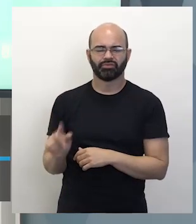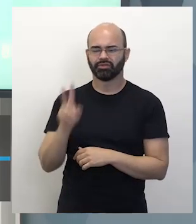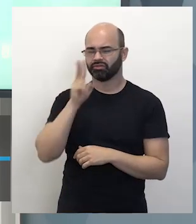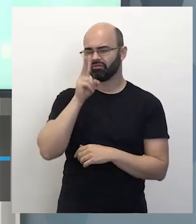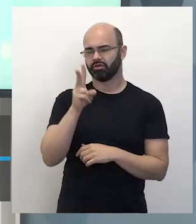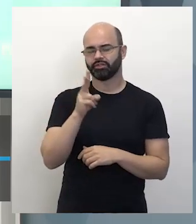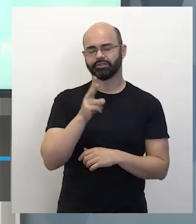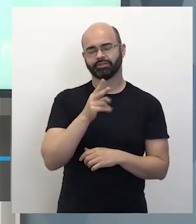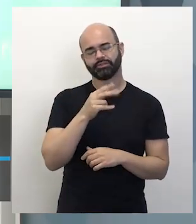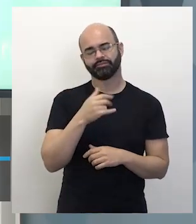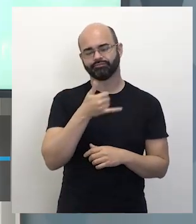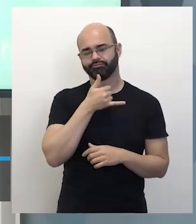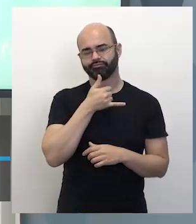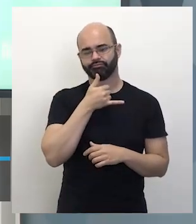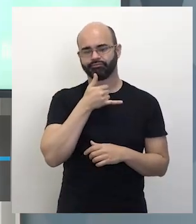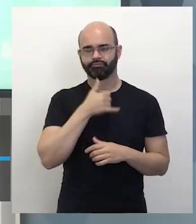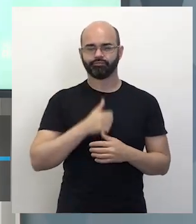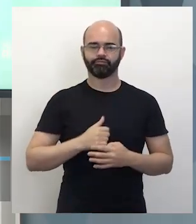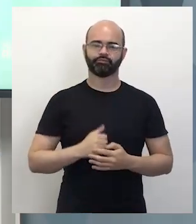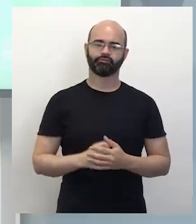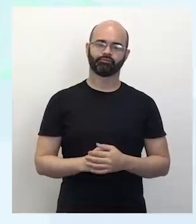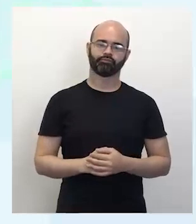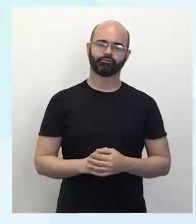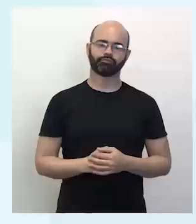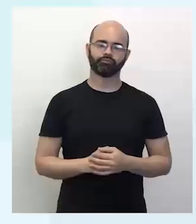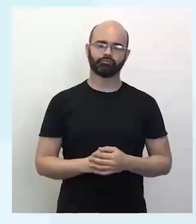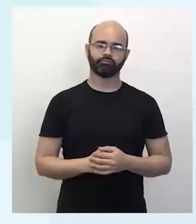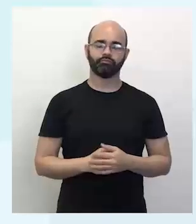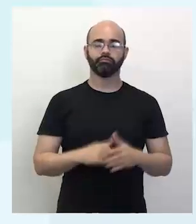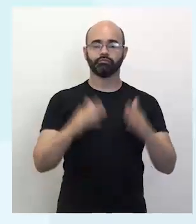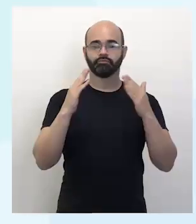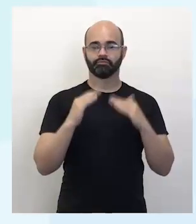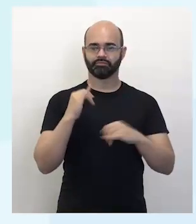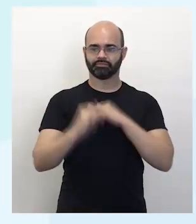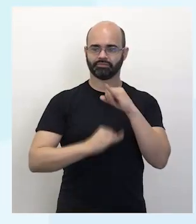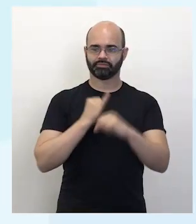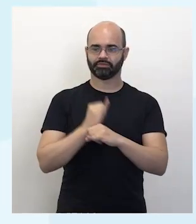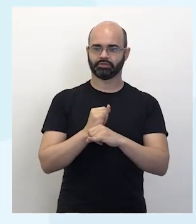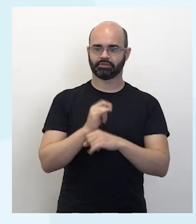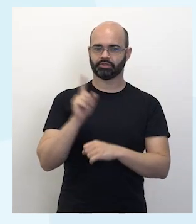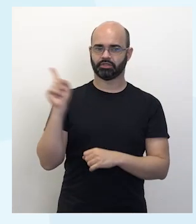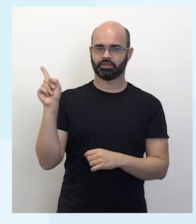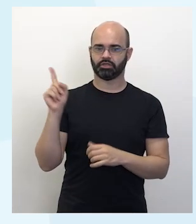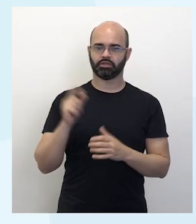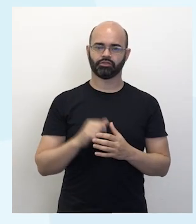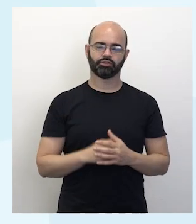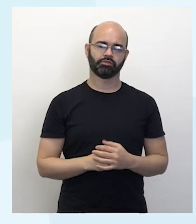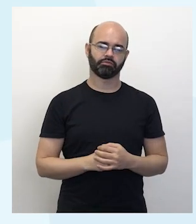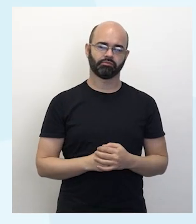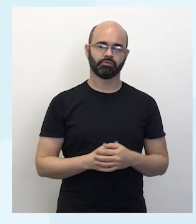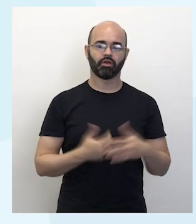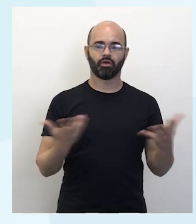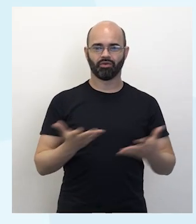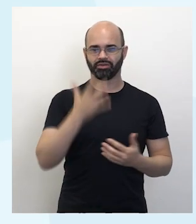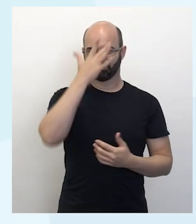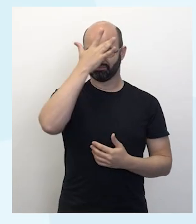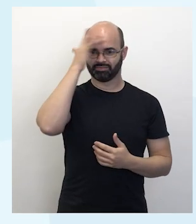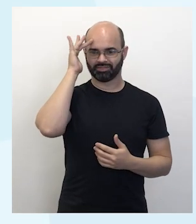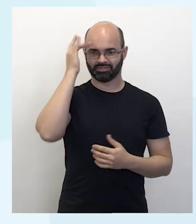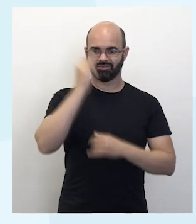agora, outro ponto é a questão da internet. A internet nunca esteve tão presente na vida das